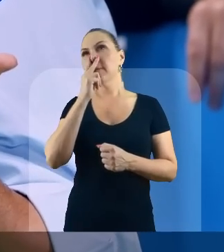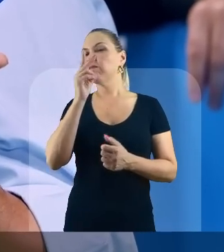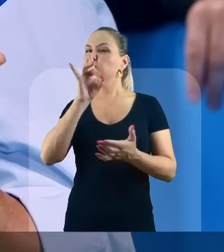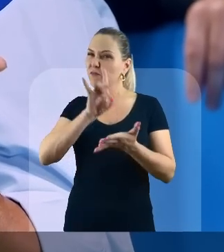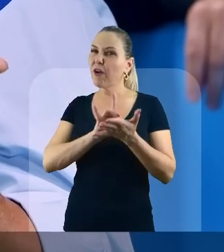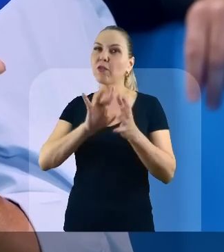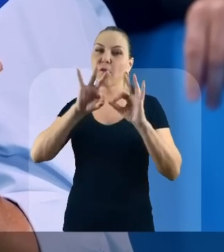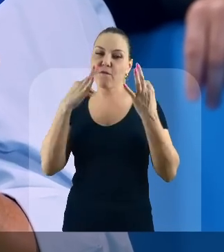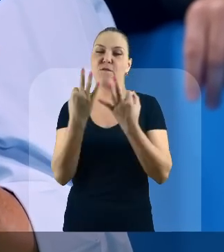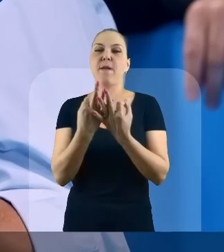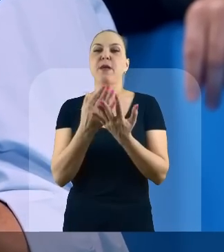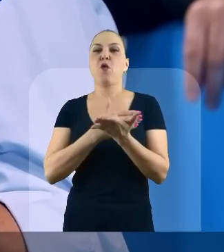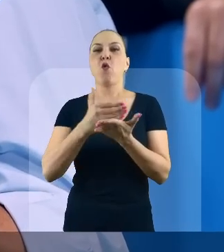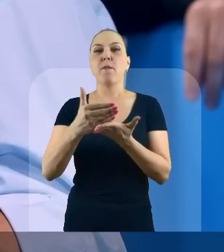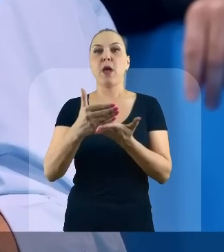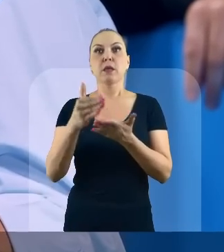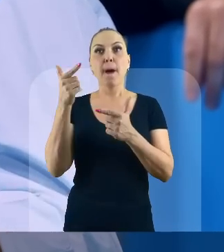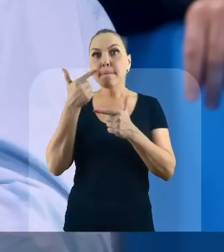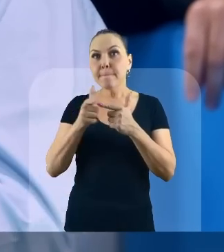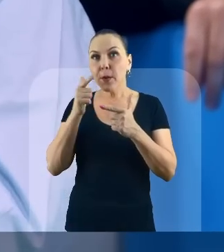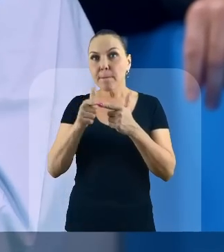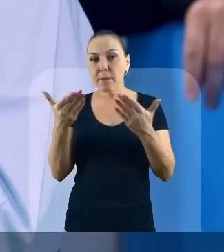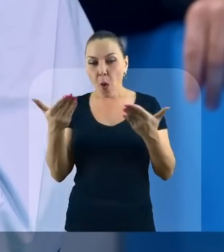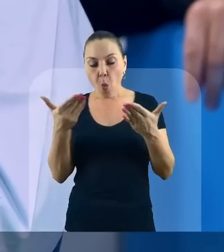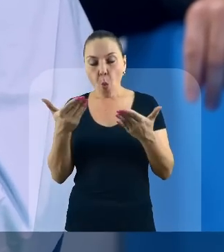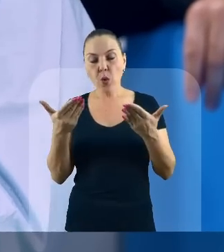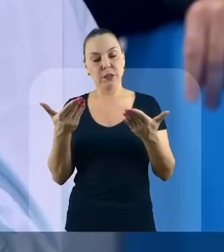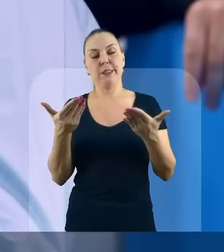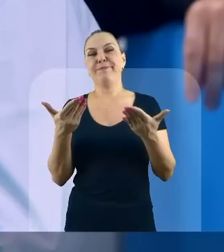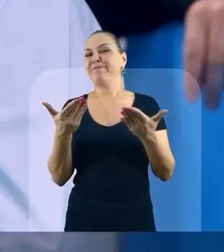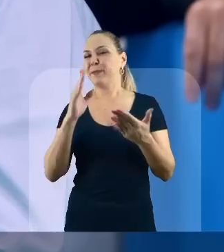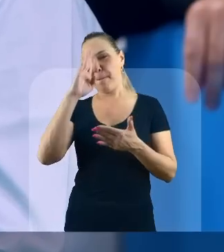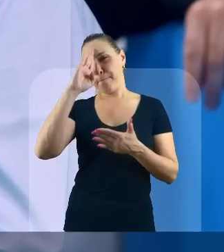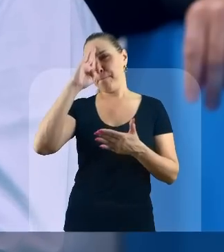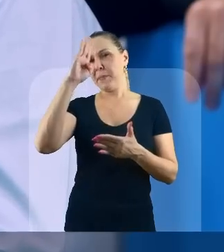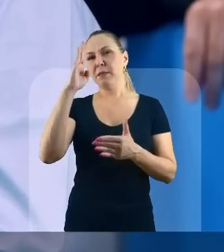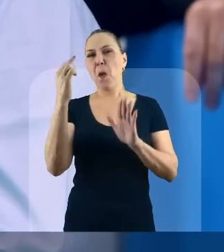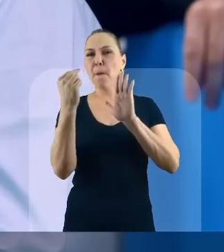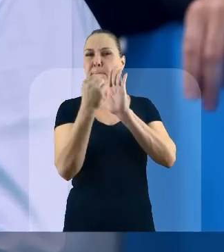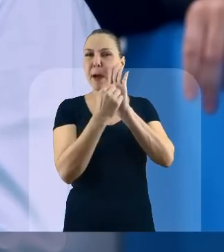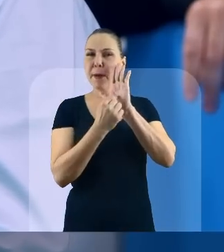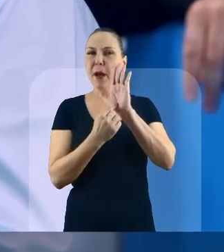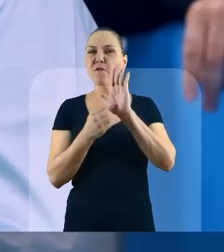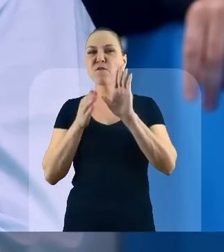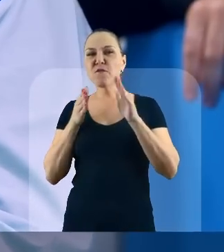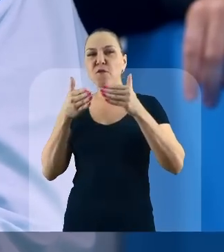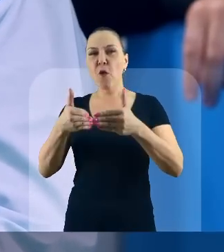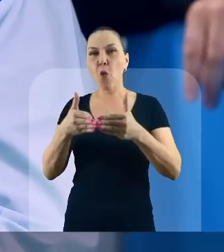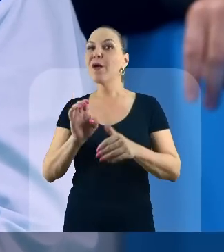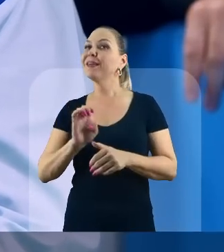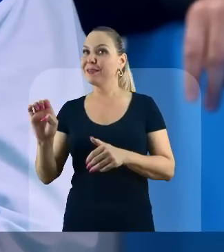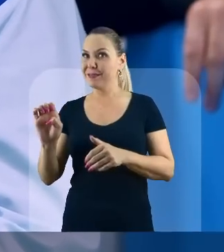de fato, na família. Um dos problemas que a gente vê hoje em dia, e esse é um dos principais pontos de foco